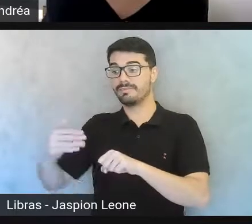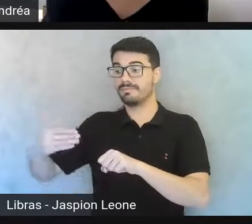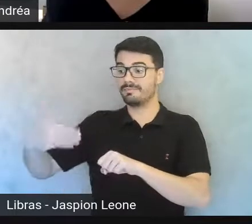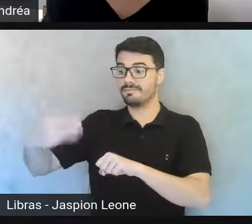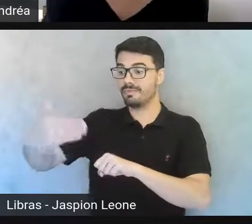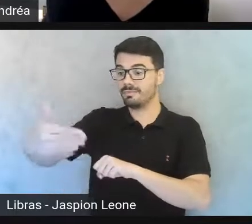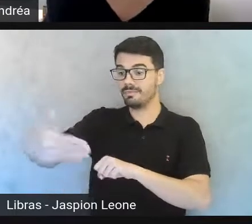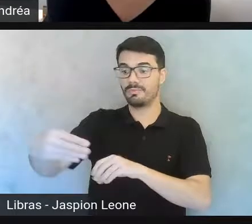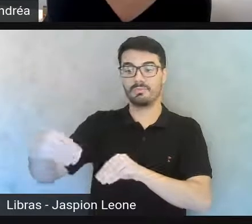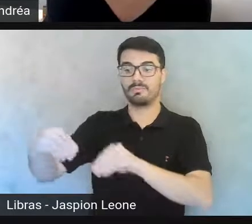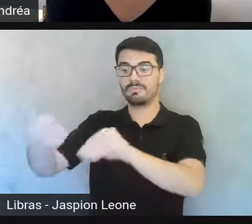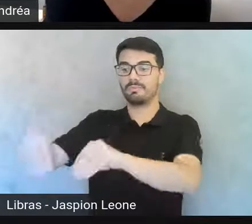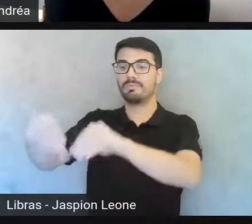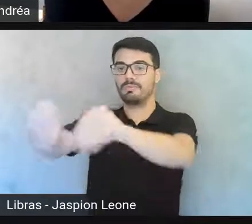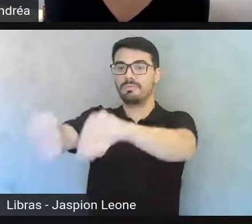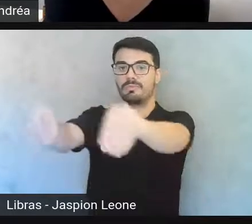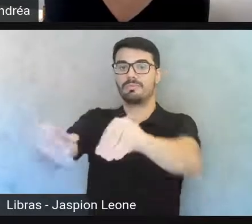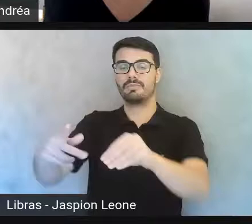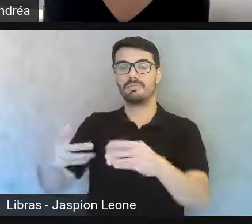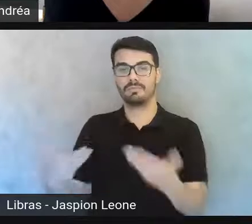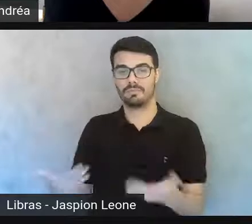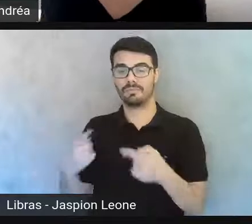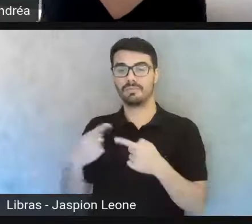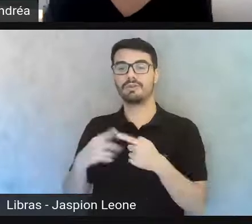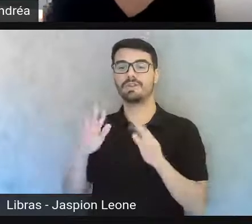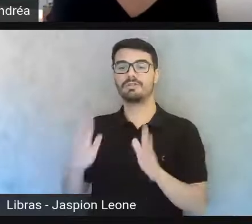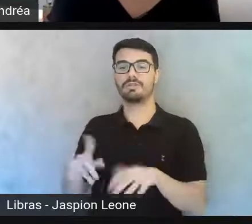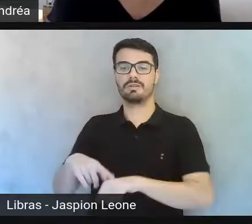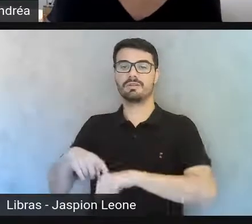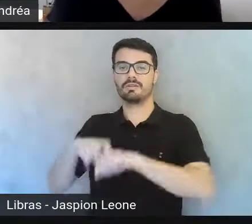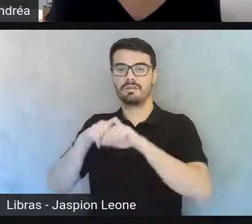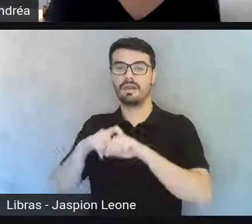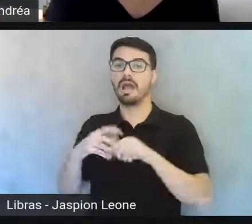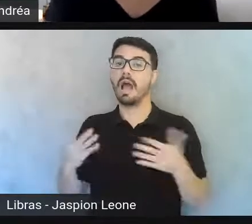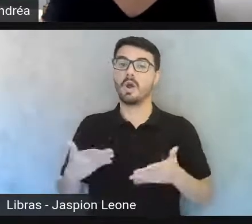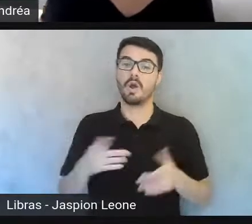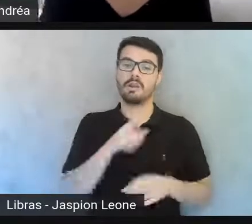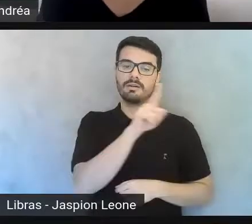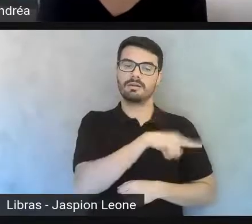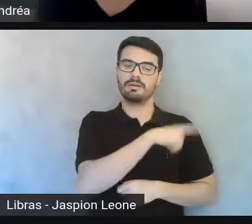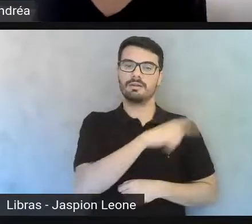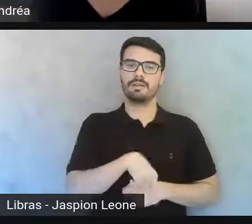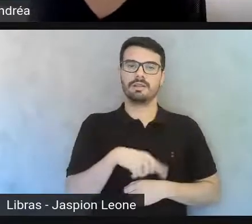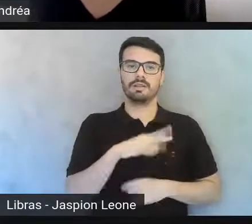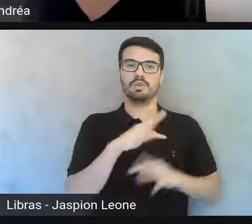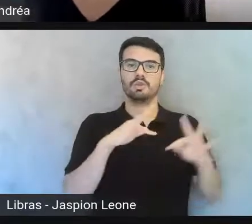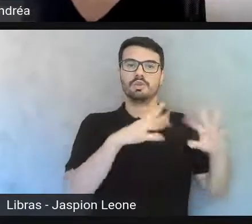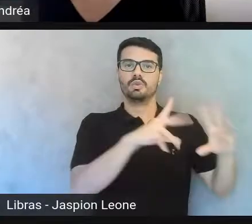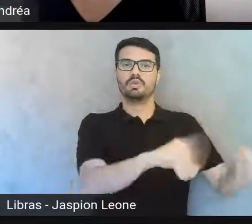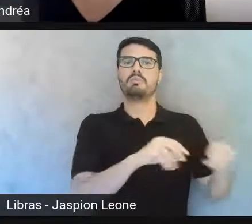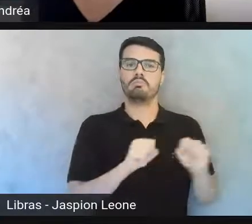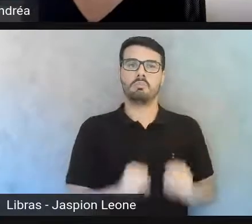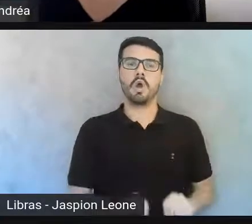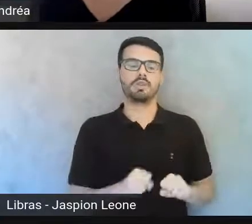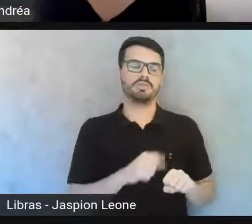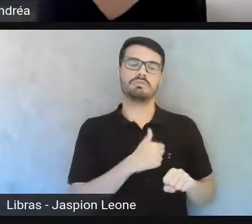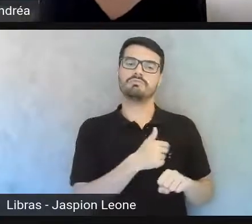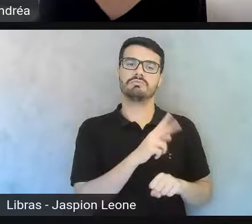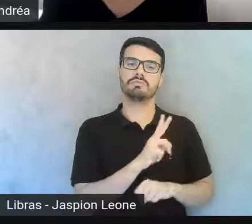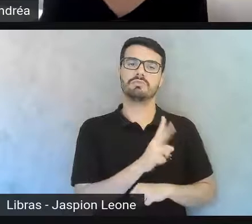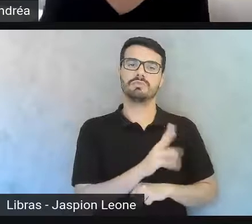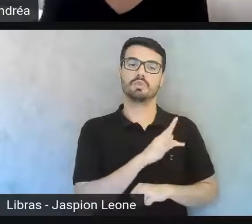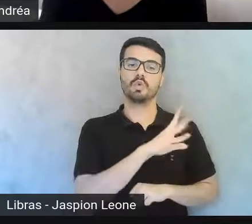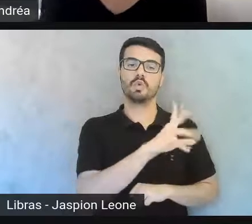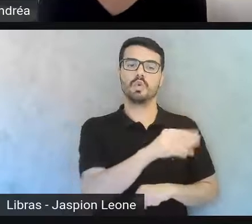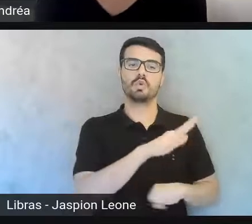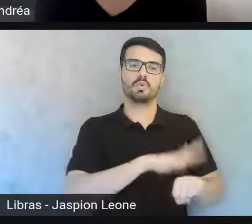prazo de suspensão, porque é parcial. A total, eu já posso fazer pelo prazo remanescente, né? Então,